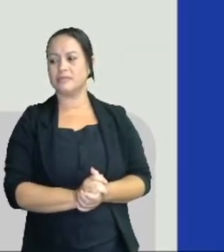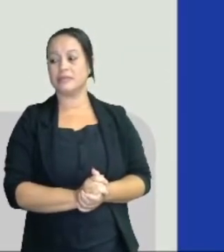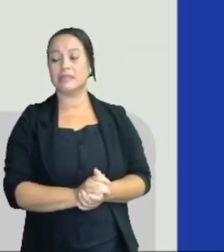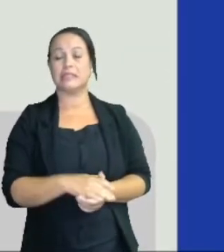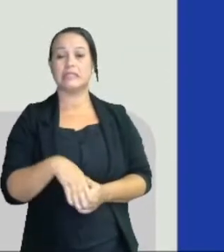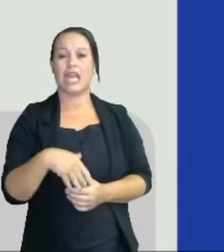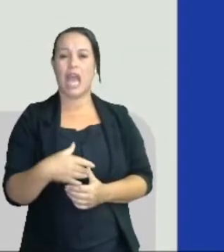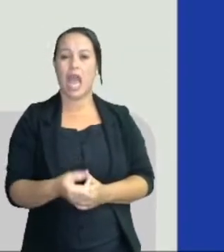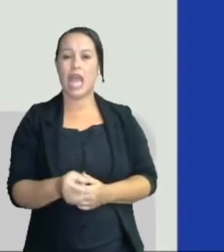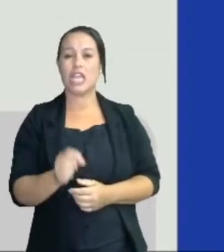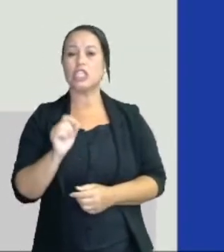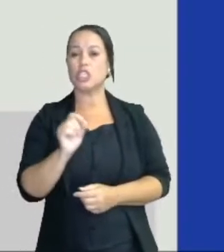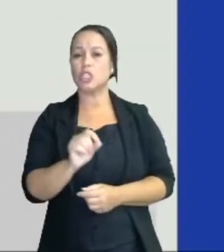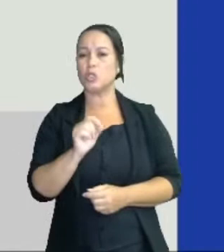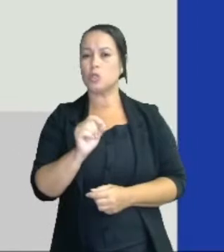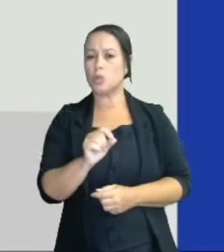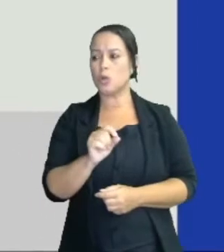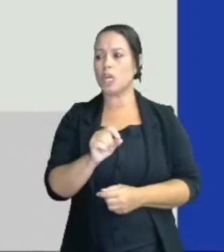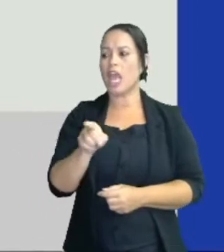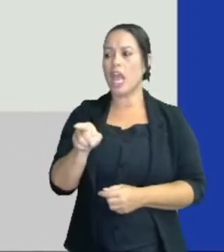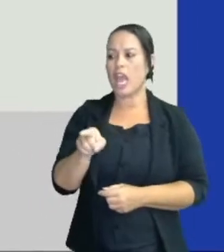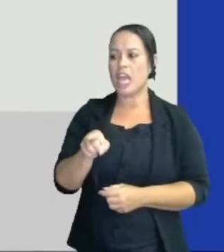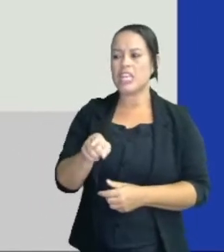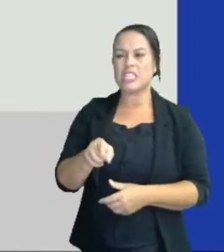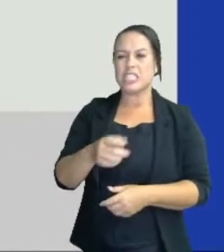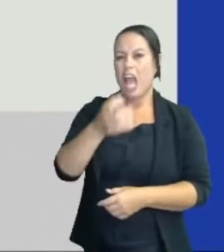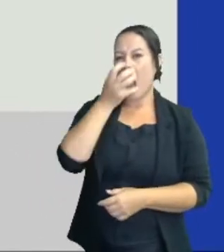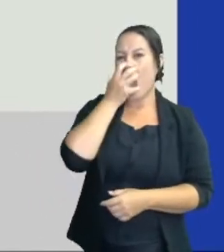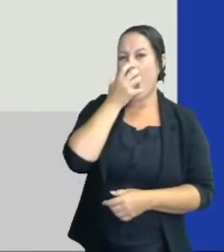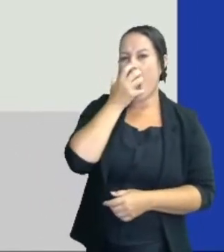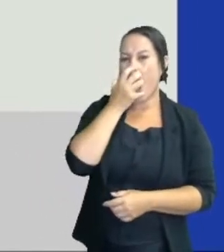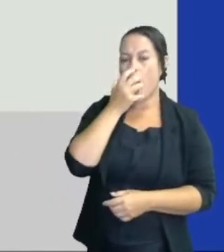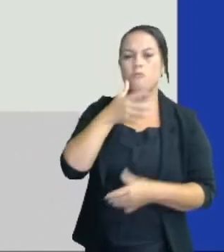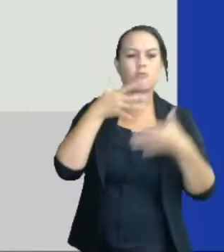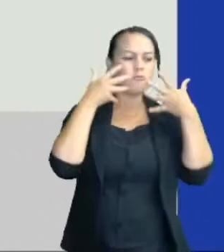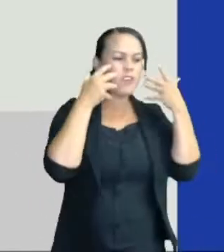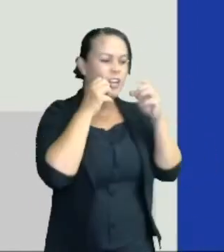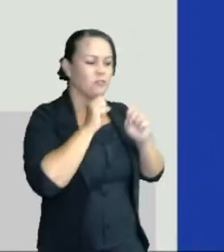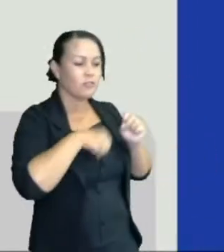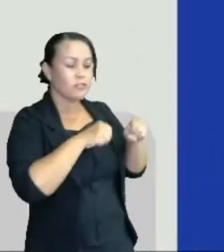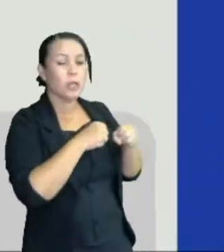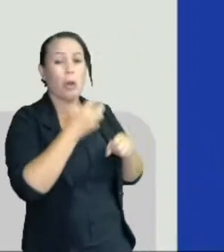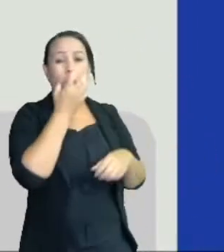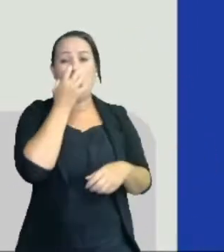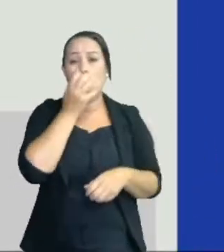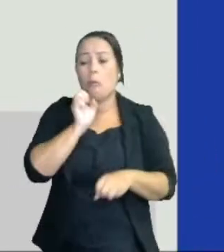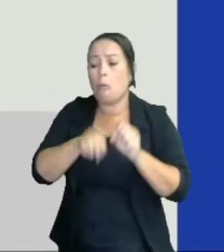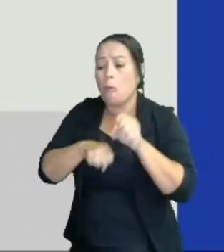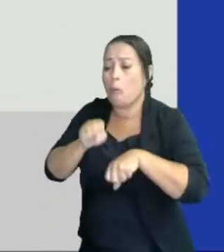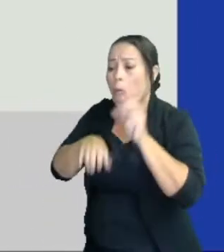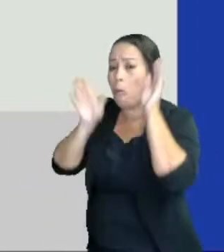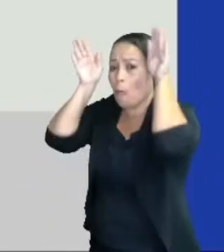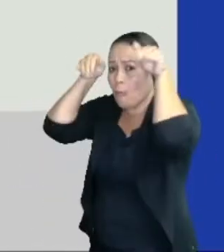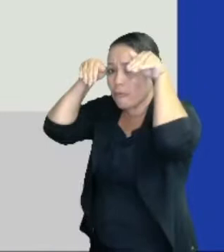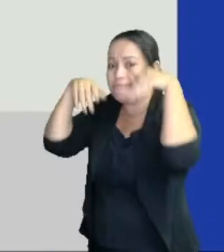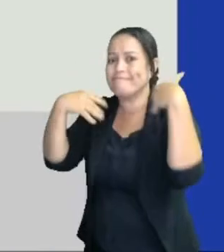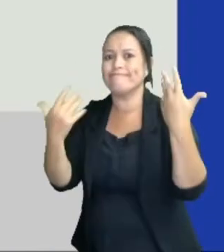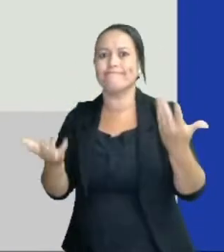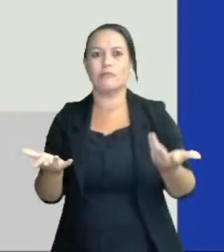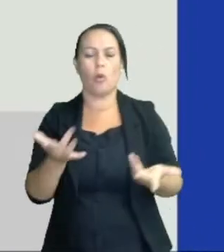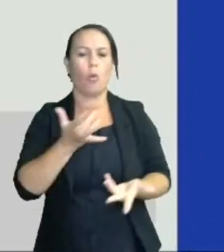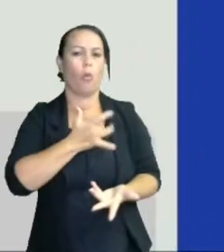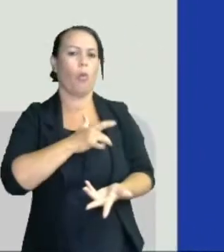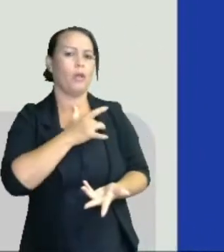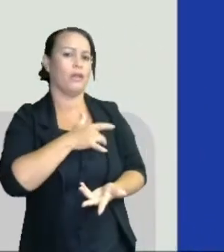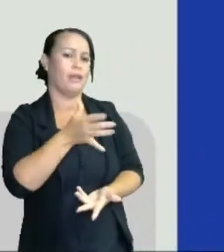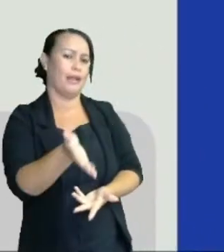Este ganzarrão vai dar um jeito no gato. Caim, caim, caim, caim. Tadinho do gato,